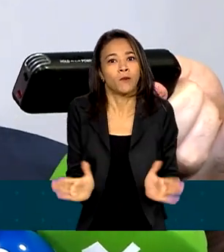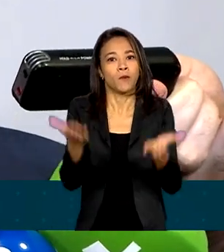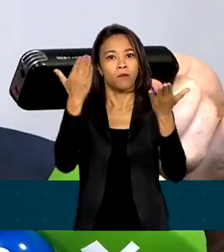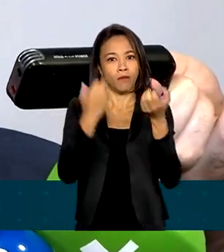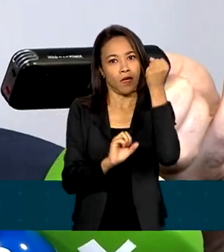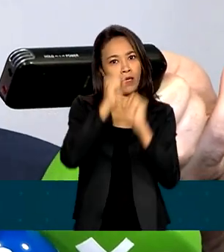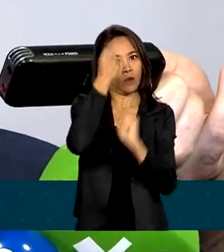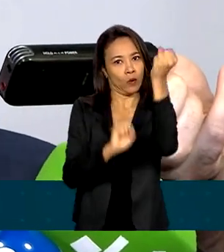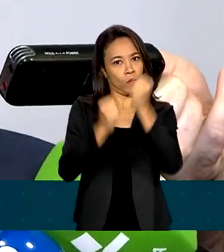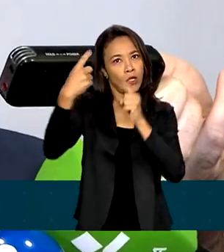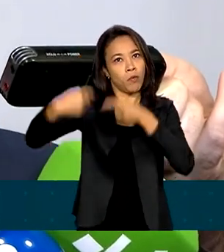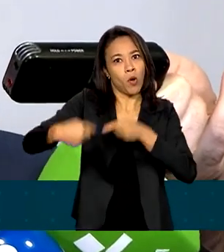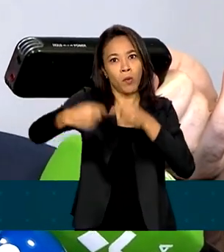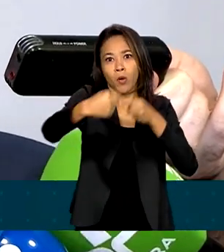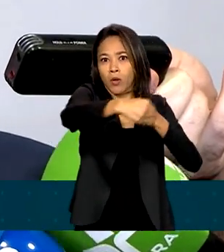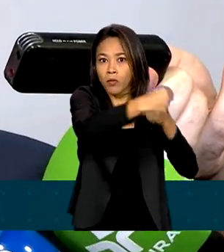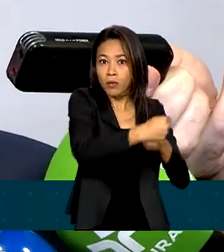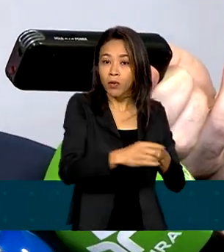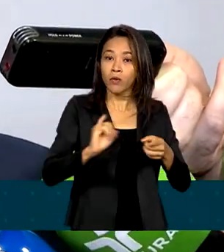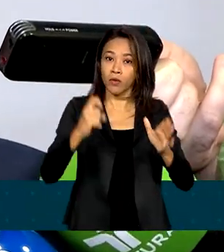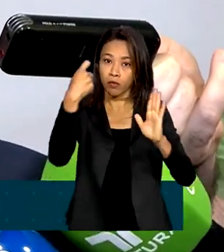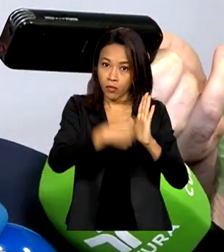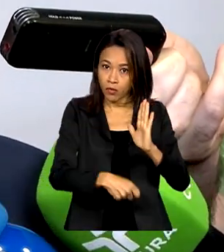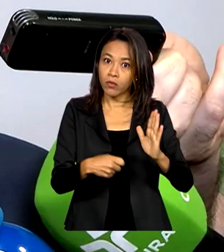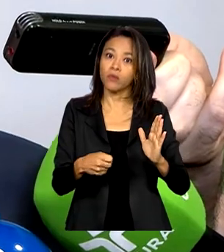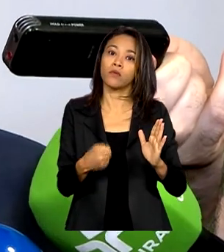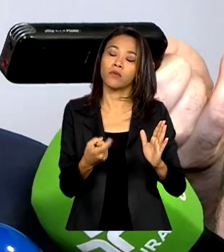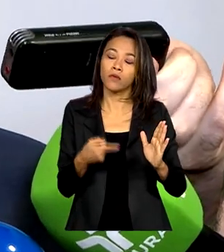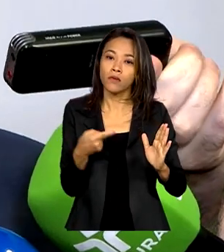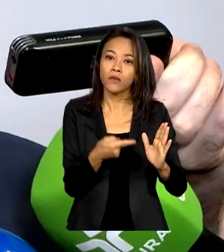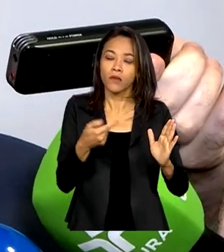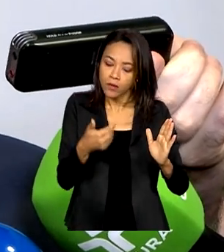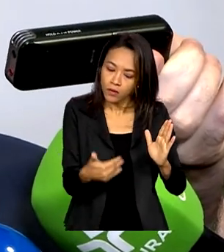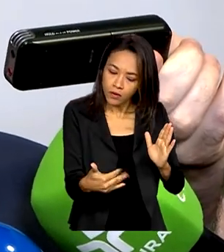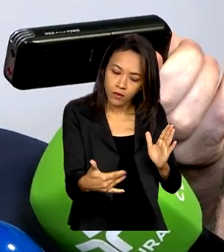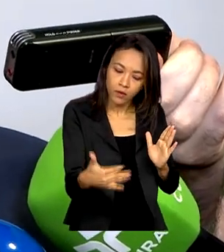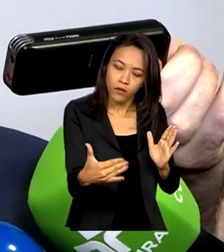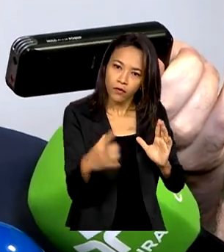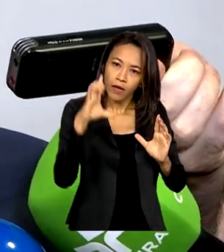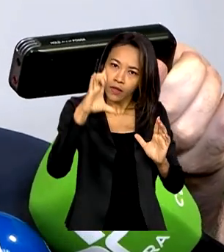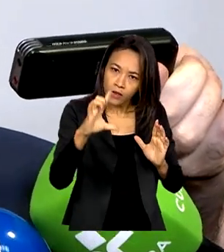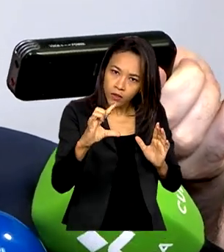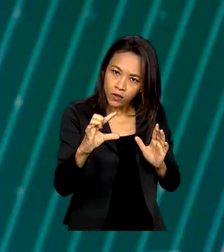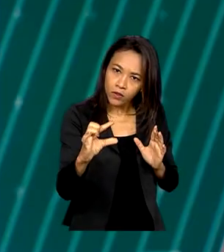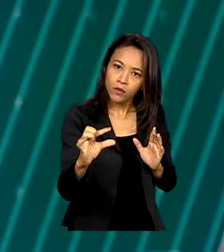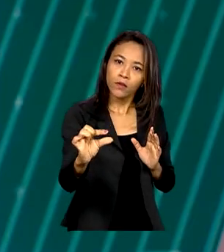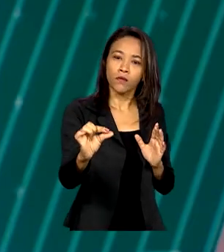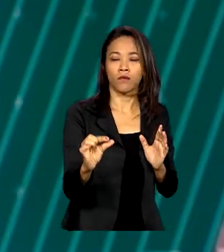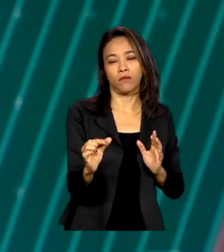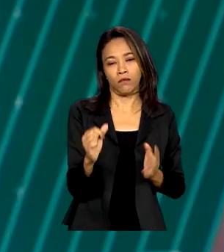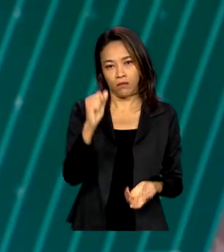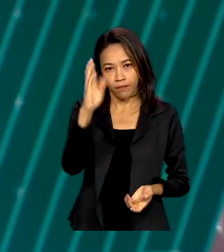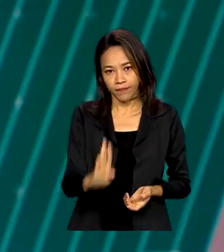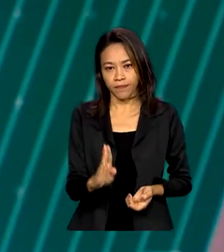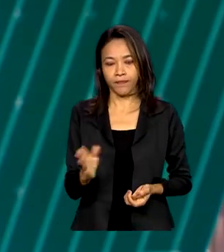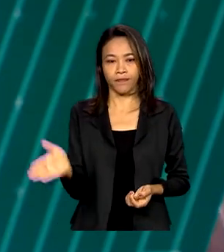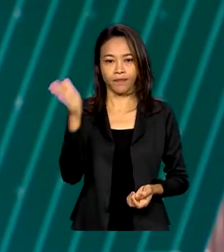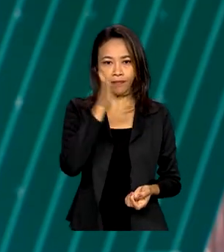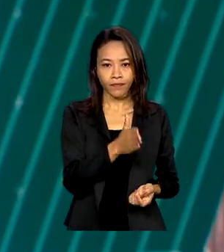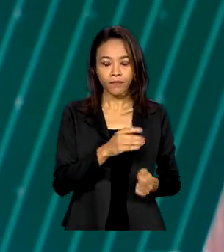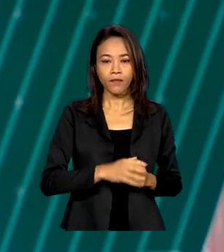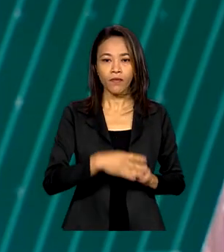e, portanto, o imposto sobre consumo ao longo do tempo diminua no Brasil. O